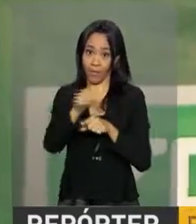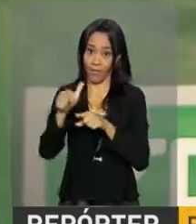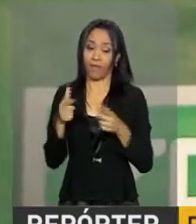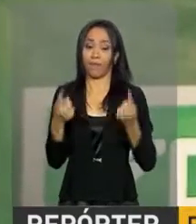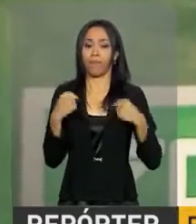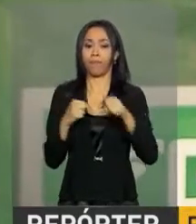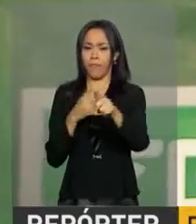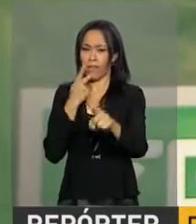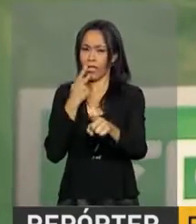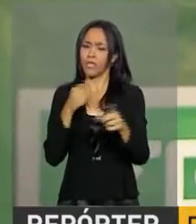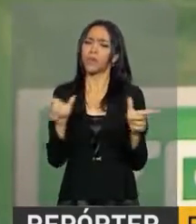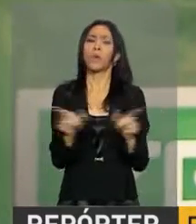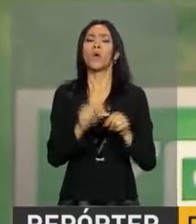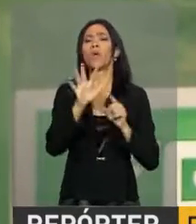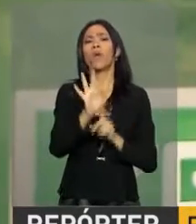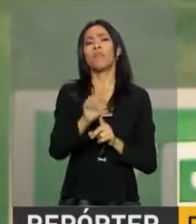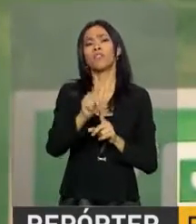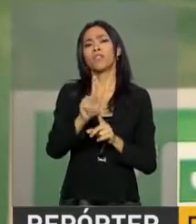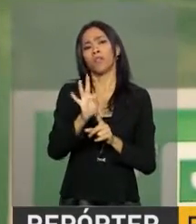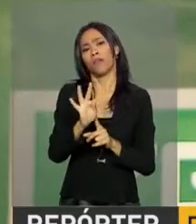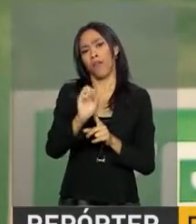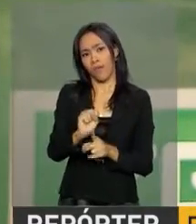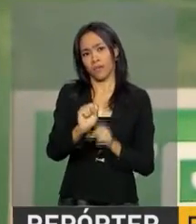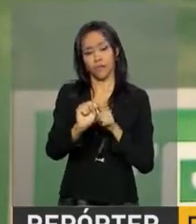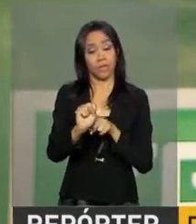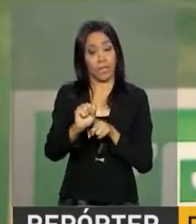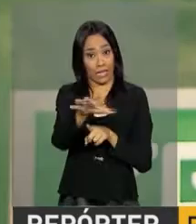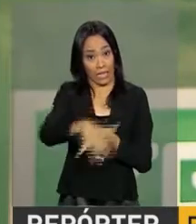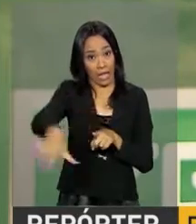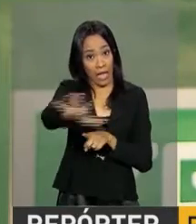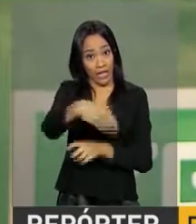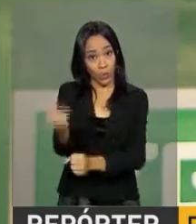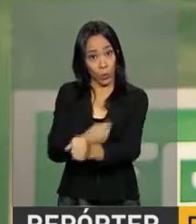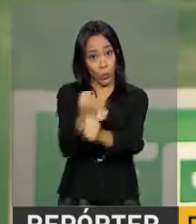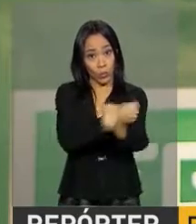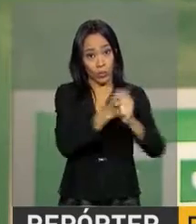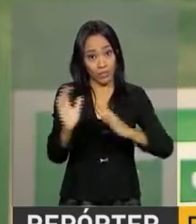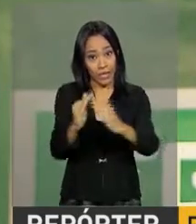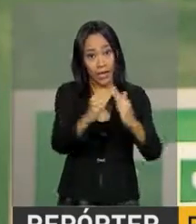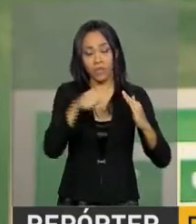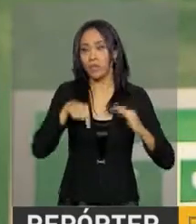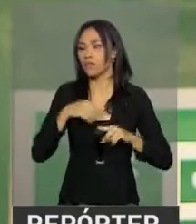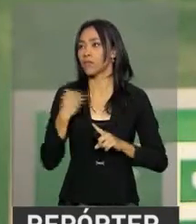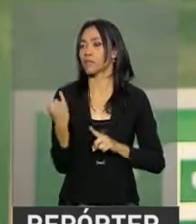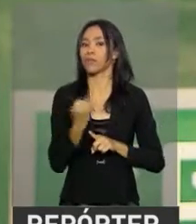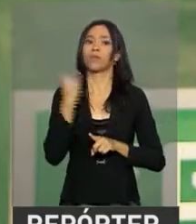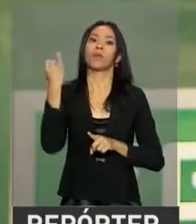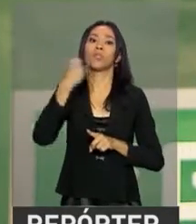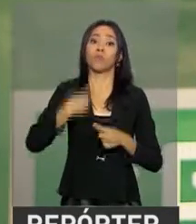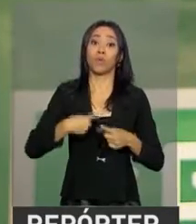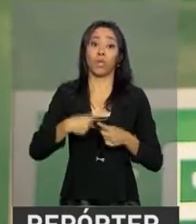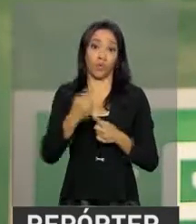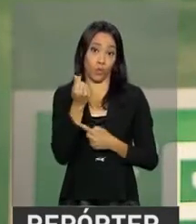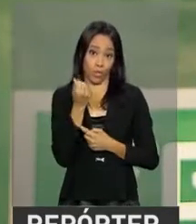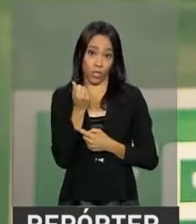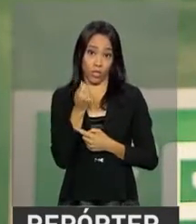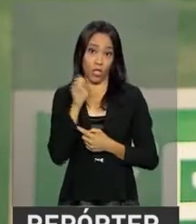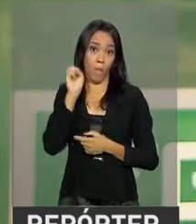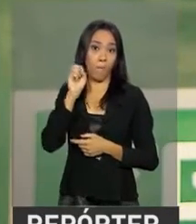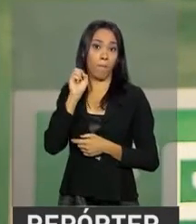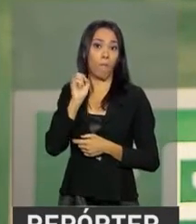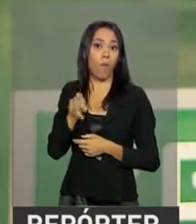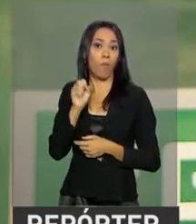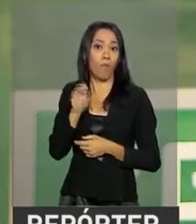importante nessas áreas de habitação a gente tá vendo aí a os recursos da poupança então se tem